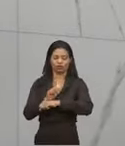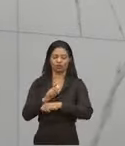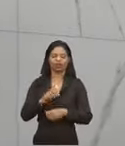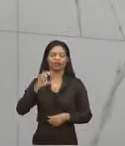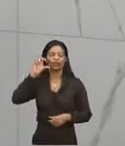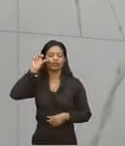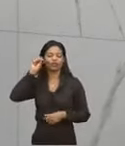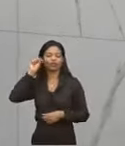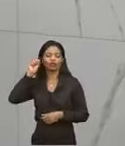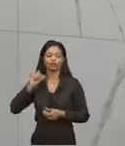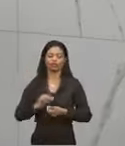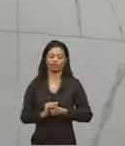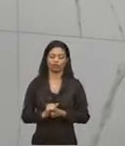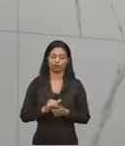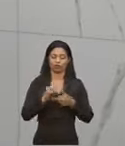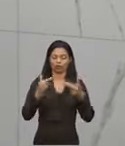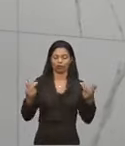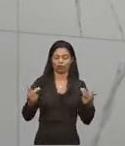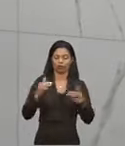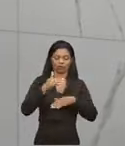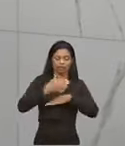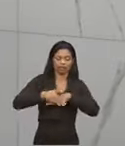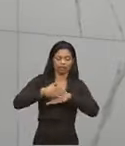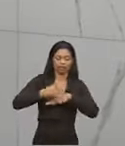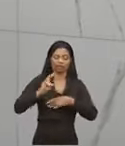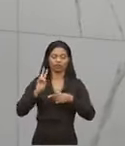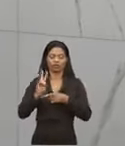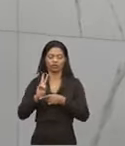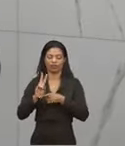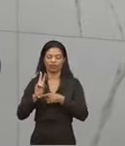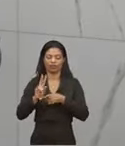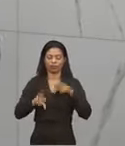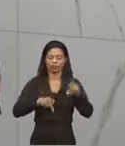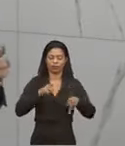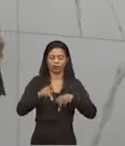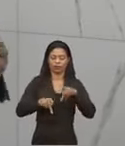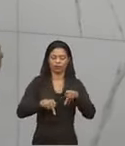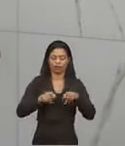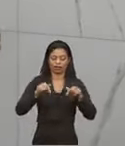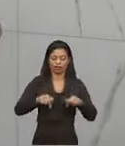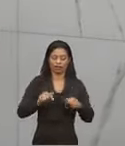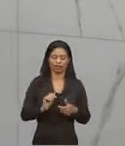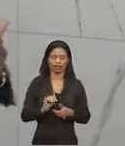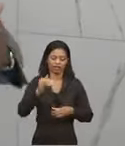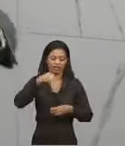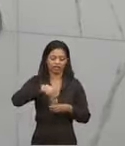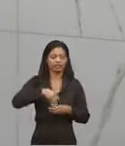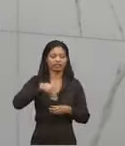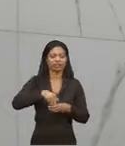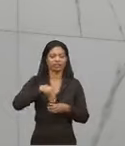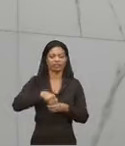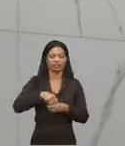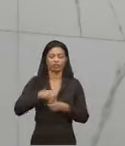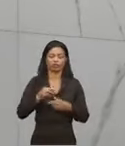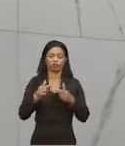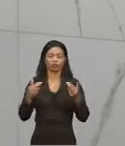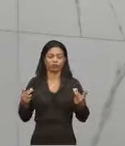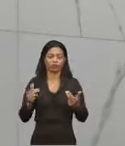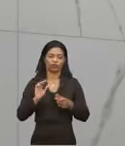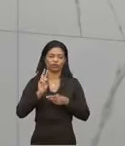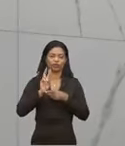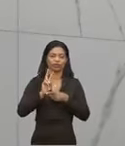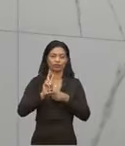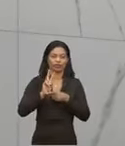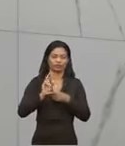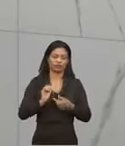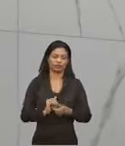ouvindo xingamentos na rua, para defender a população, e aqui dentro, que deveríamos ter uma situação de acolhimento